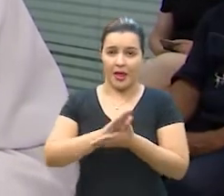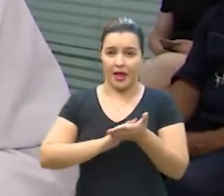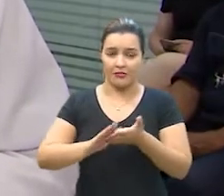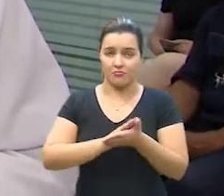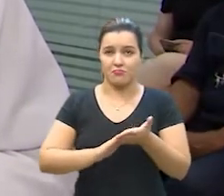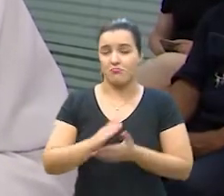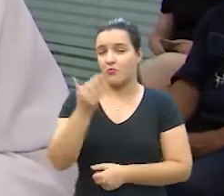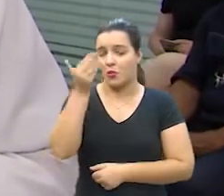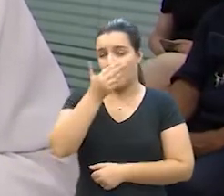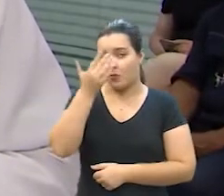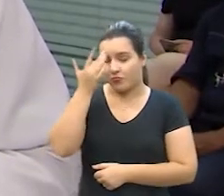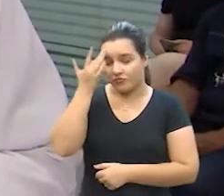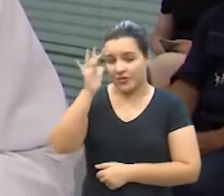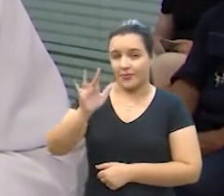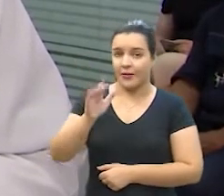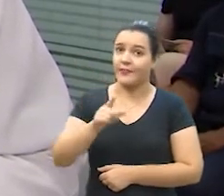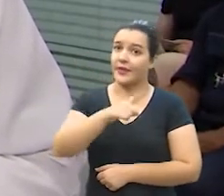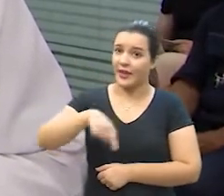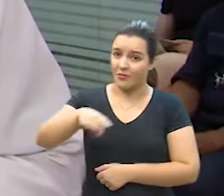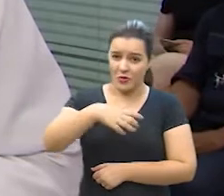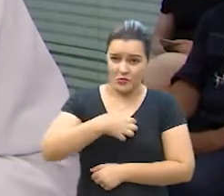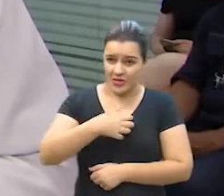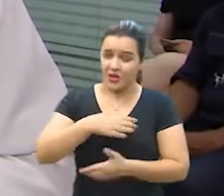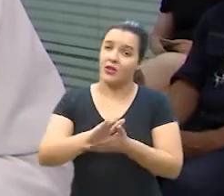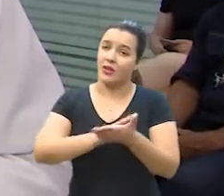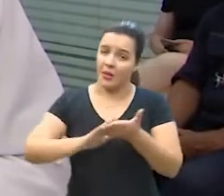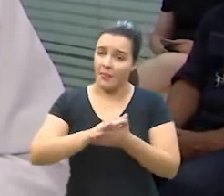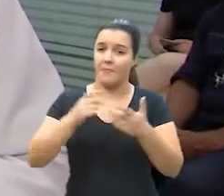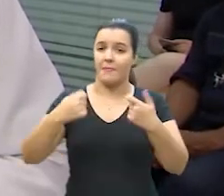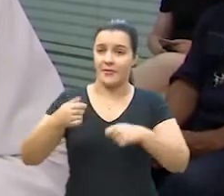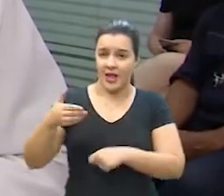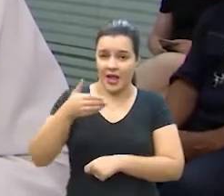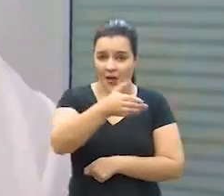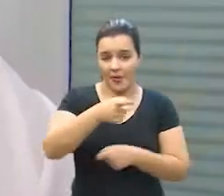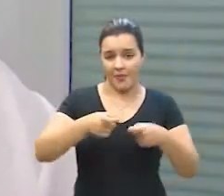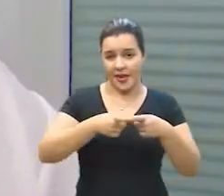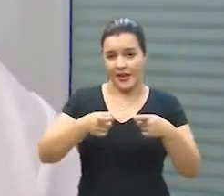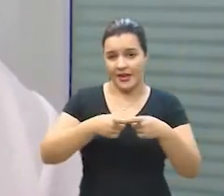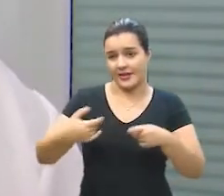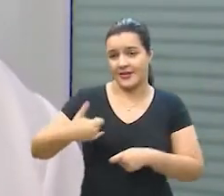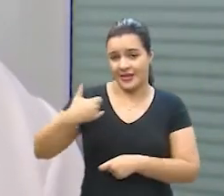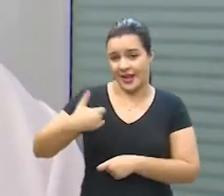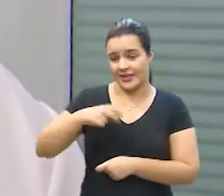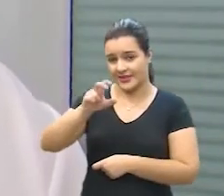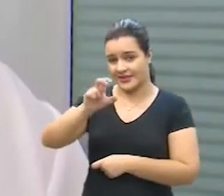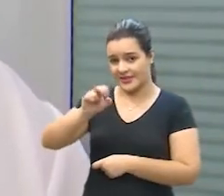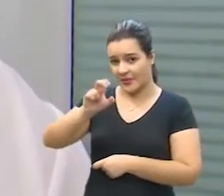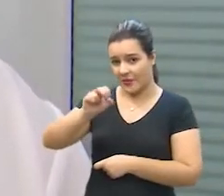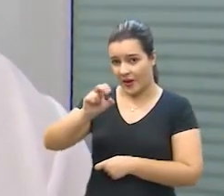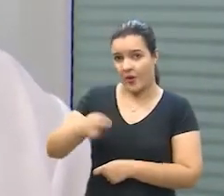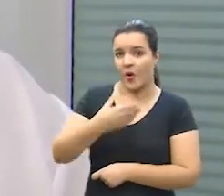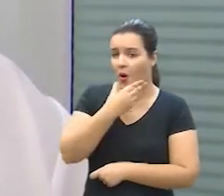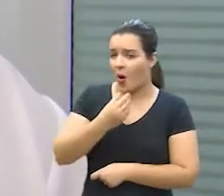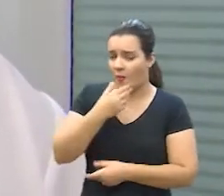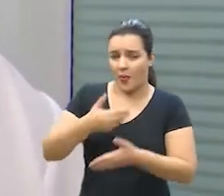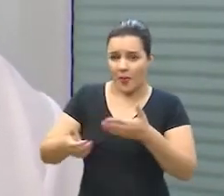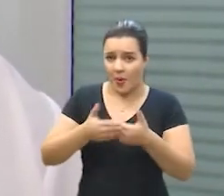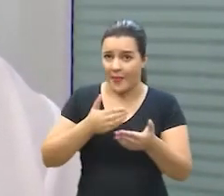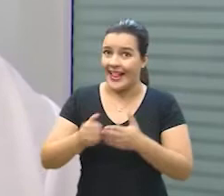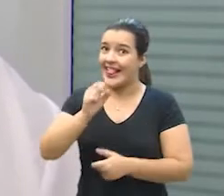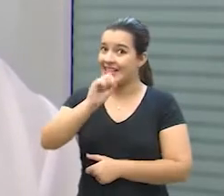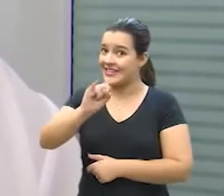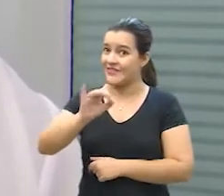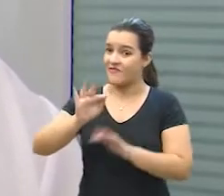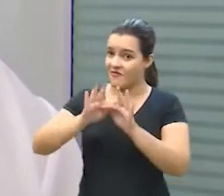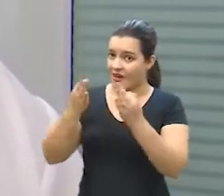nenhum. Né? Então é por isso que a gente pede para ir ao médico, mesmo quem não tem sintoma, a partir dos 50 anos, homens normais,